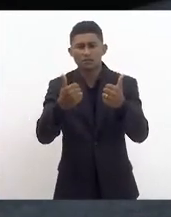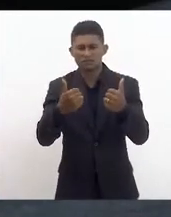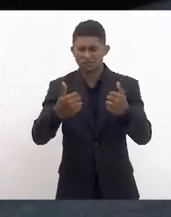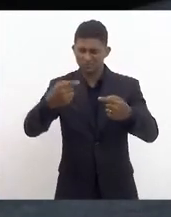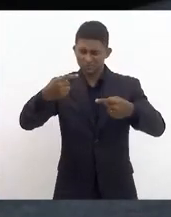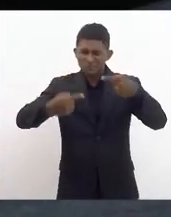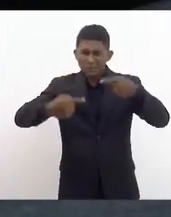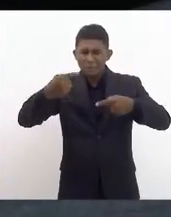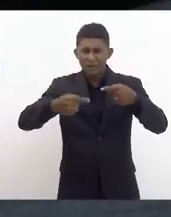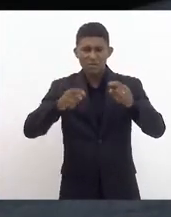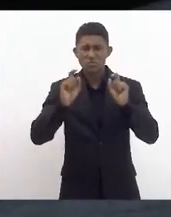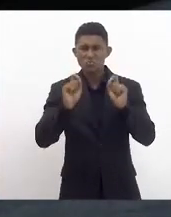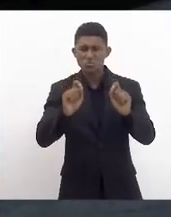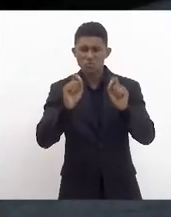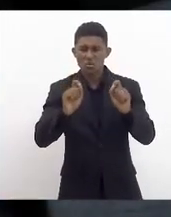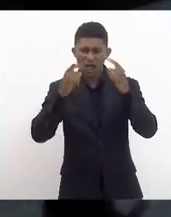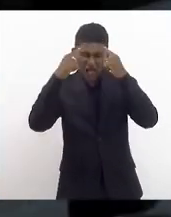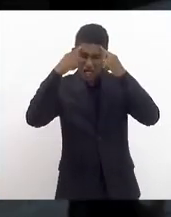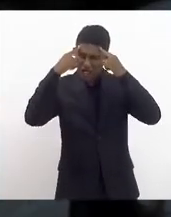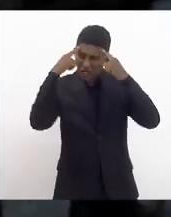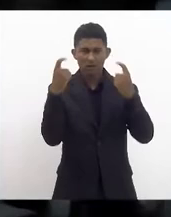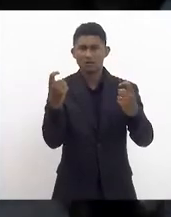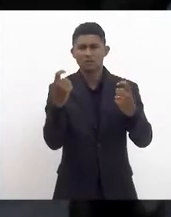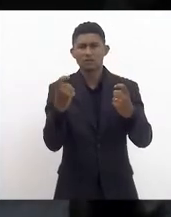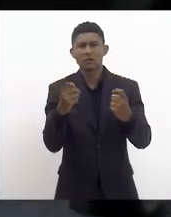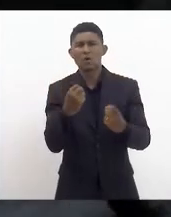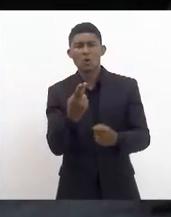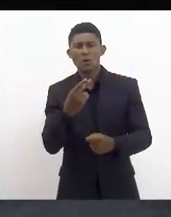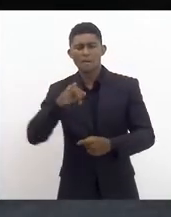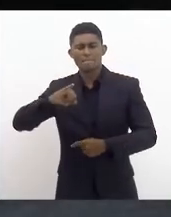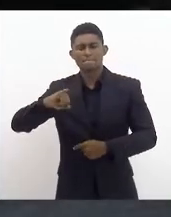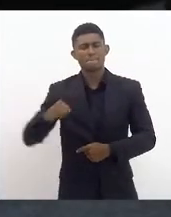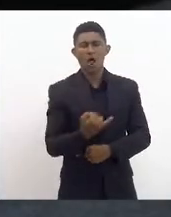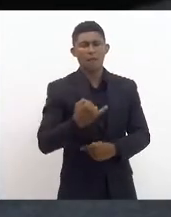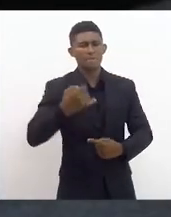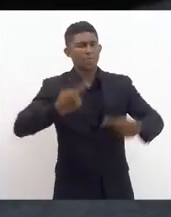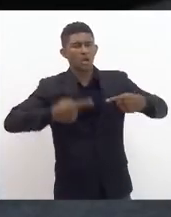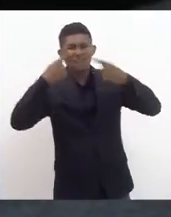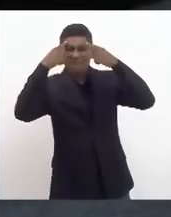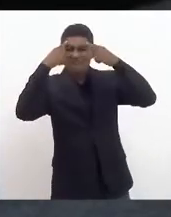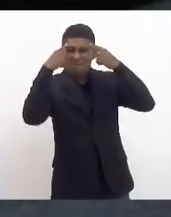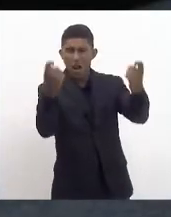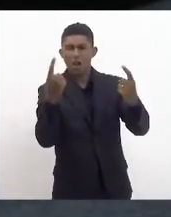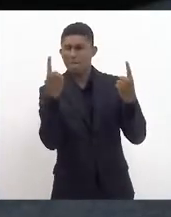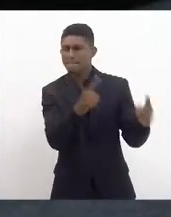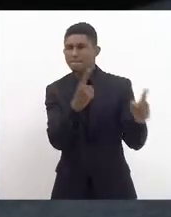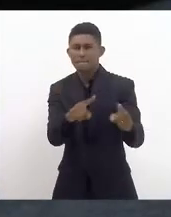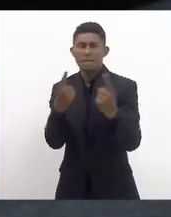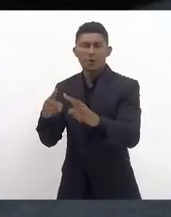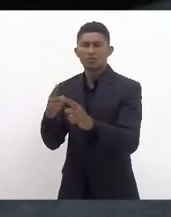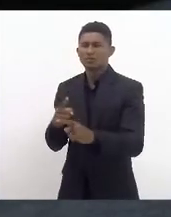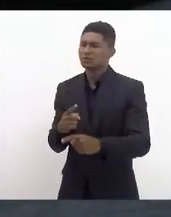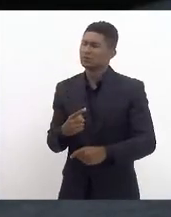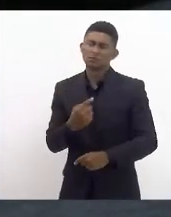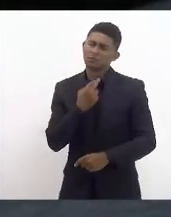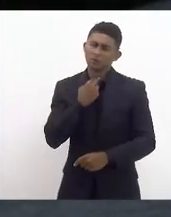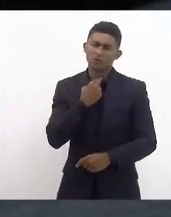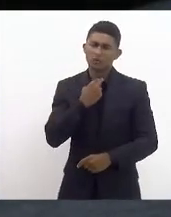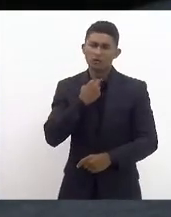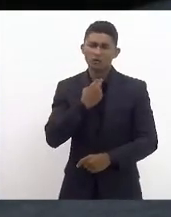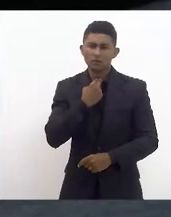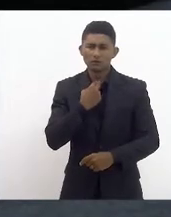debate, aproveitando qualquer situação para promover a violência política e rebaixar o que a gente está fazendo aqui no